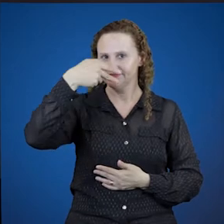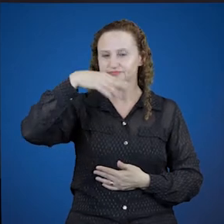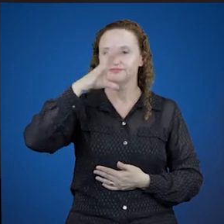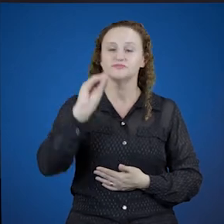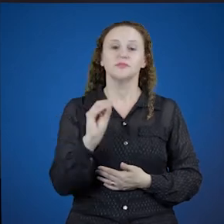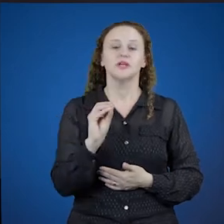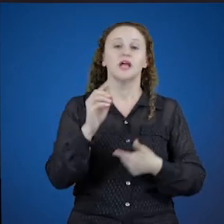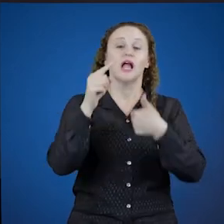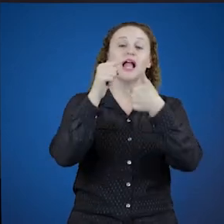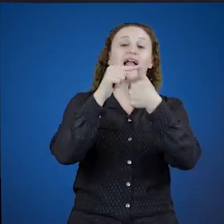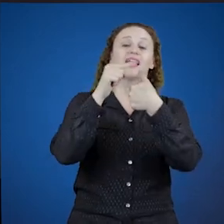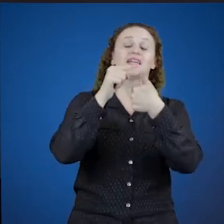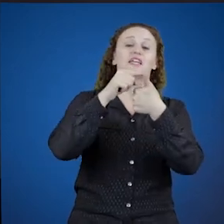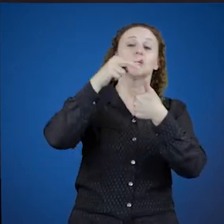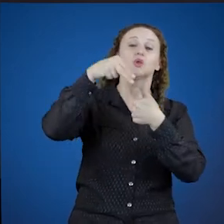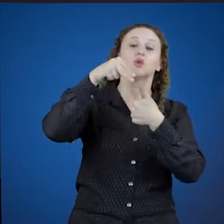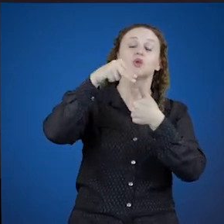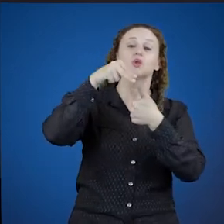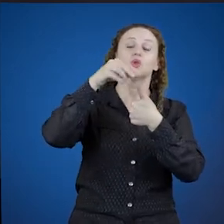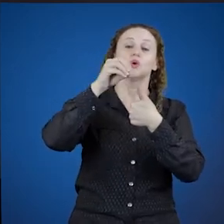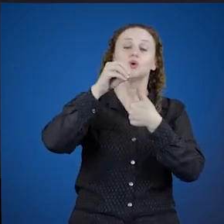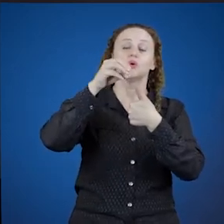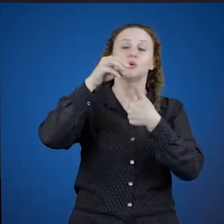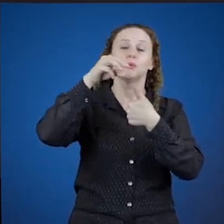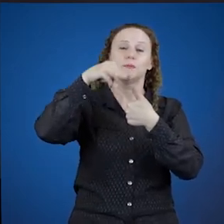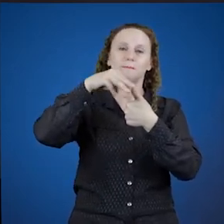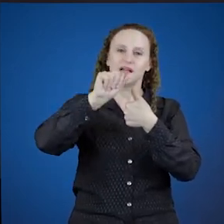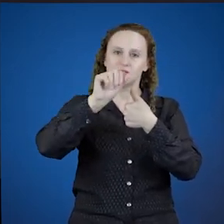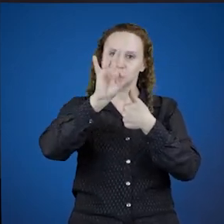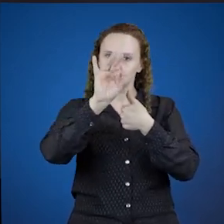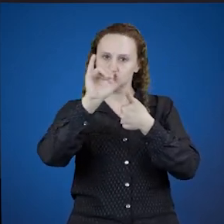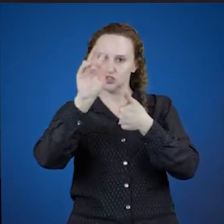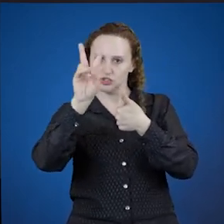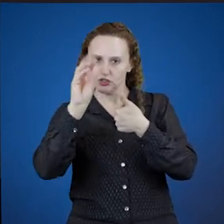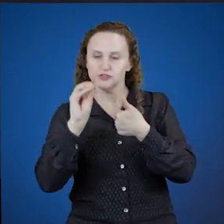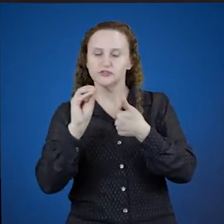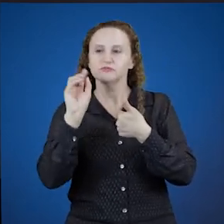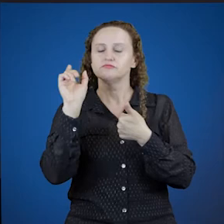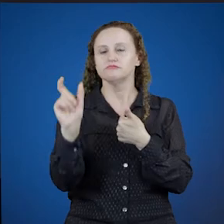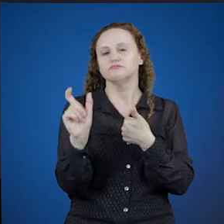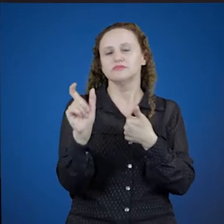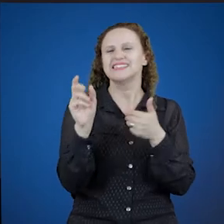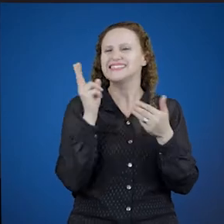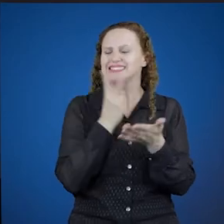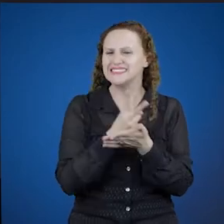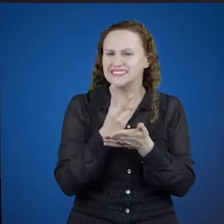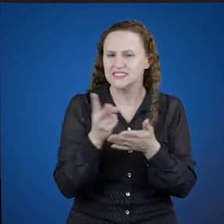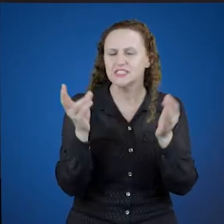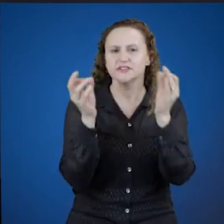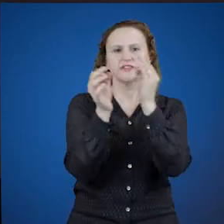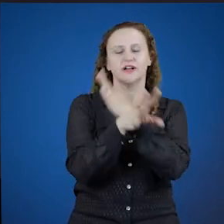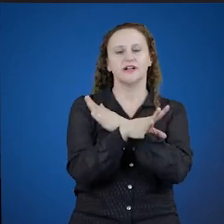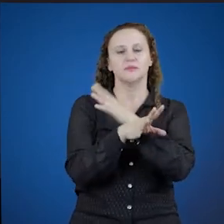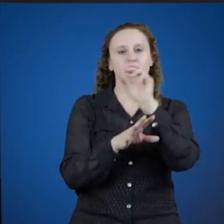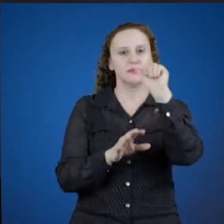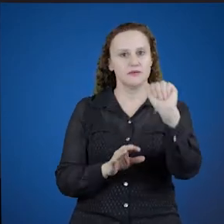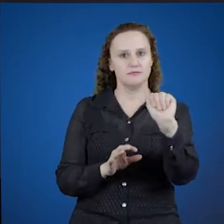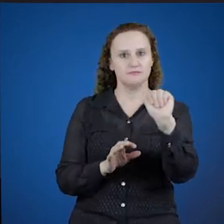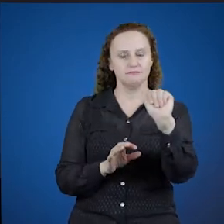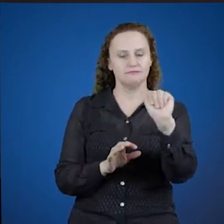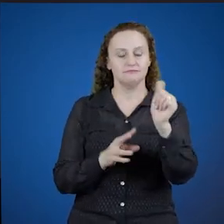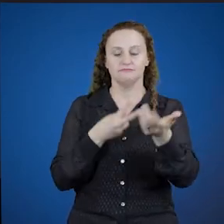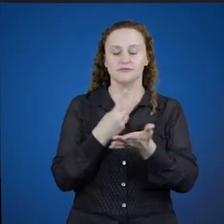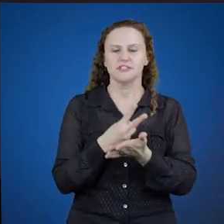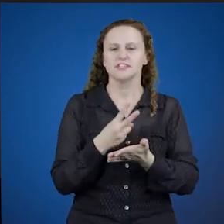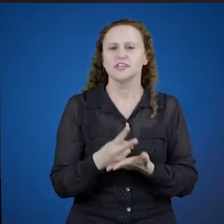nominativo singular da palavra vai sempre terminar em